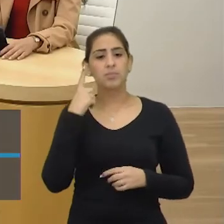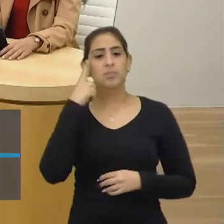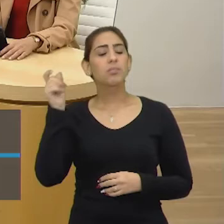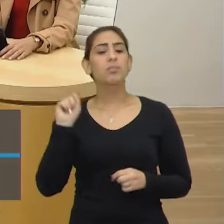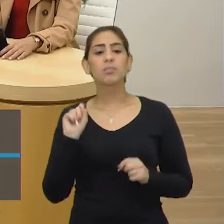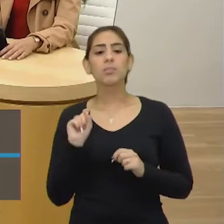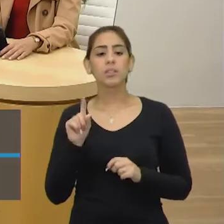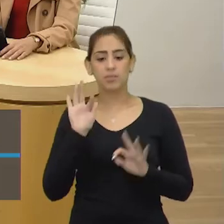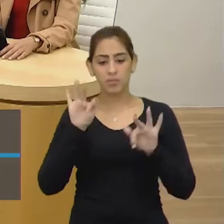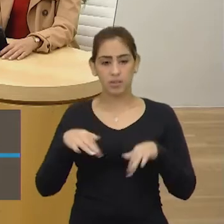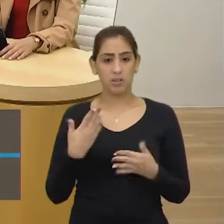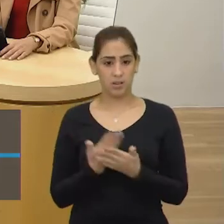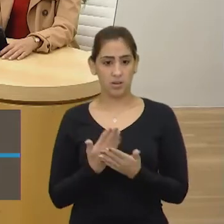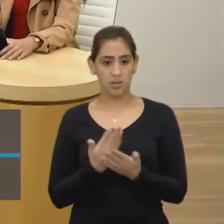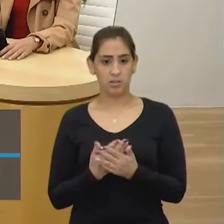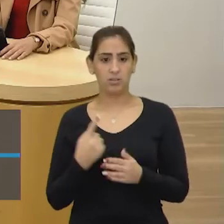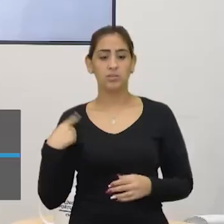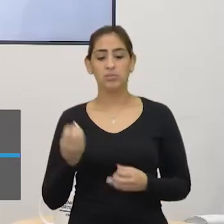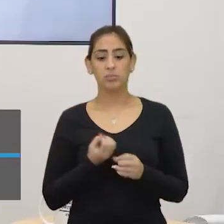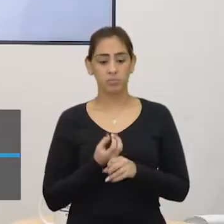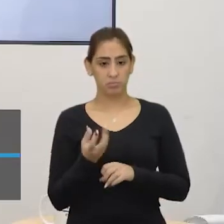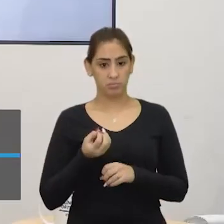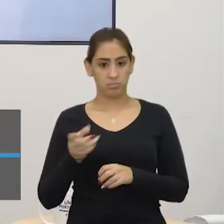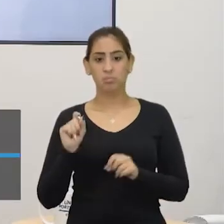que no final dessa aula, professora Tayana, a gente faça o quê?